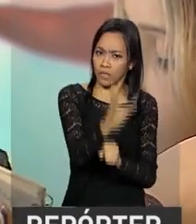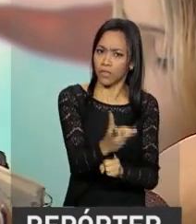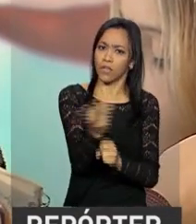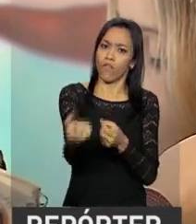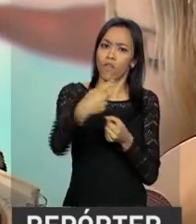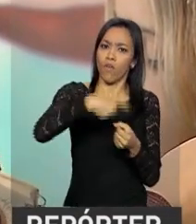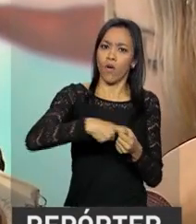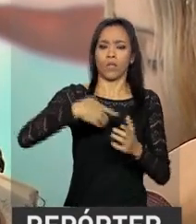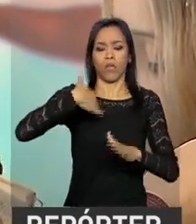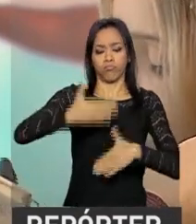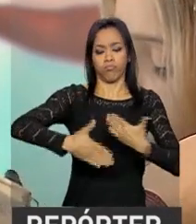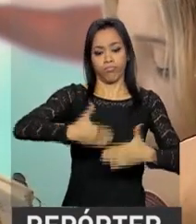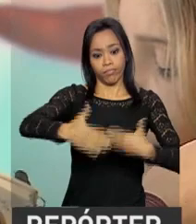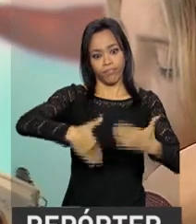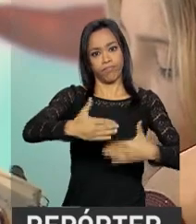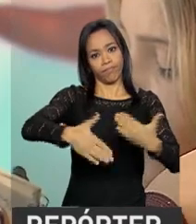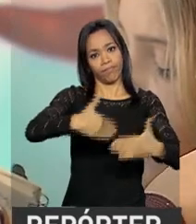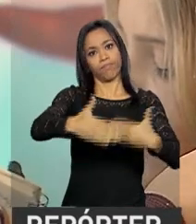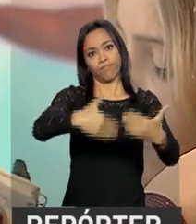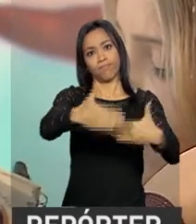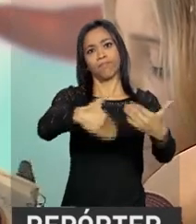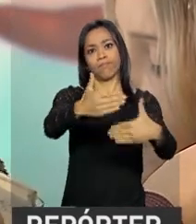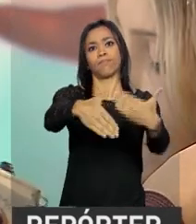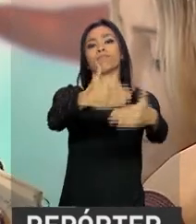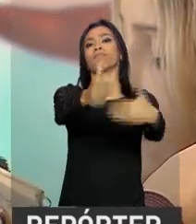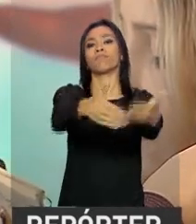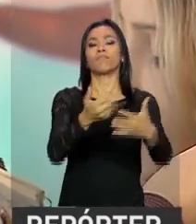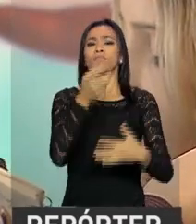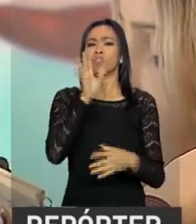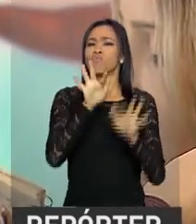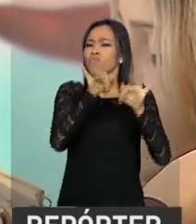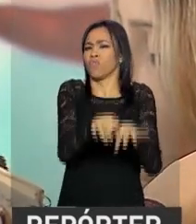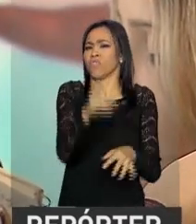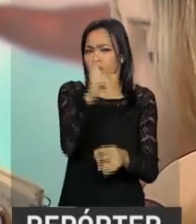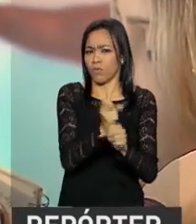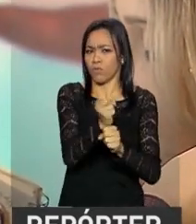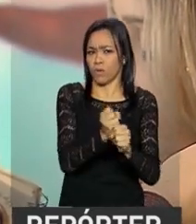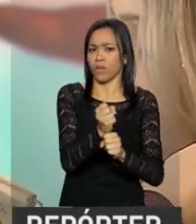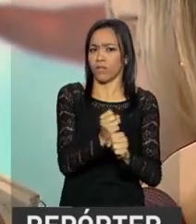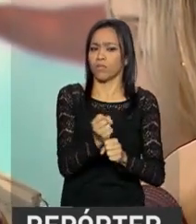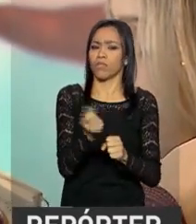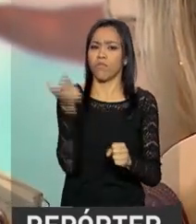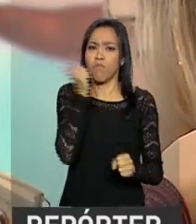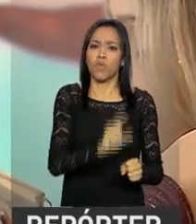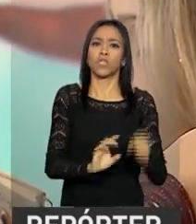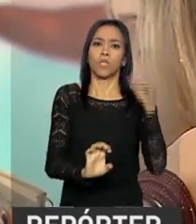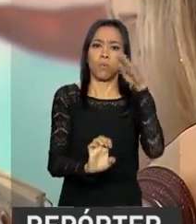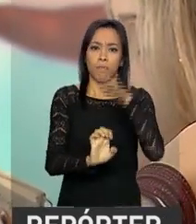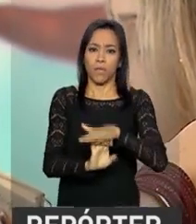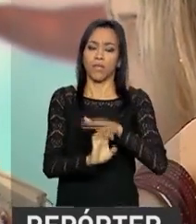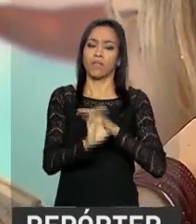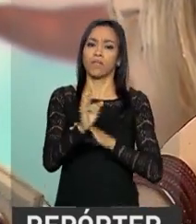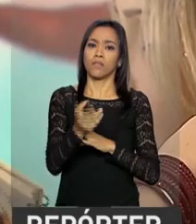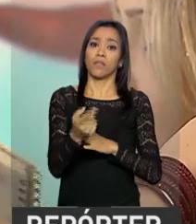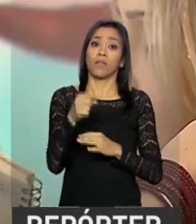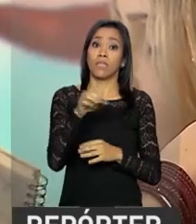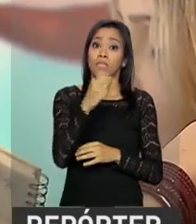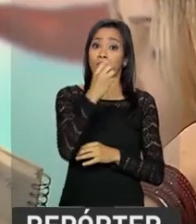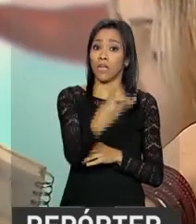crescer. E nesse período, no final dos 5 anos, seremos uma empresa que estará produzindo cerca de